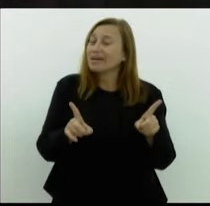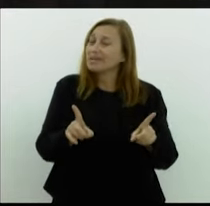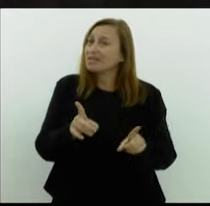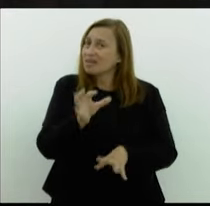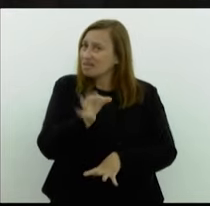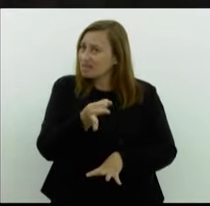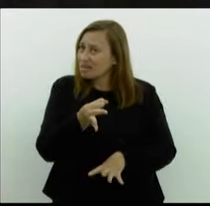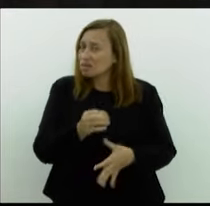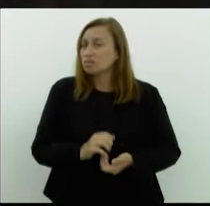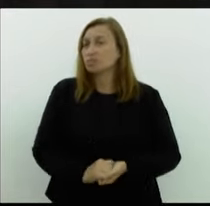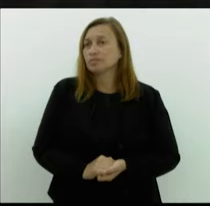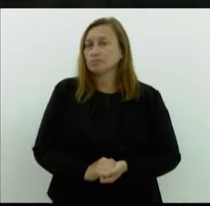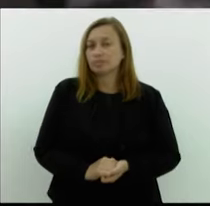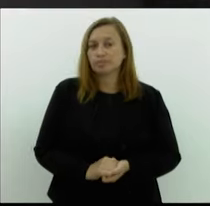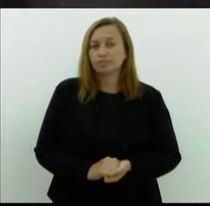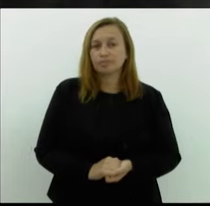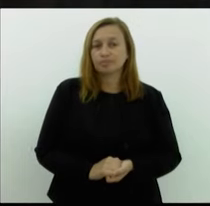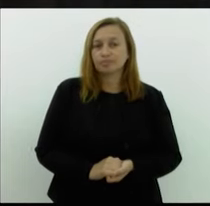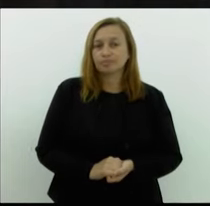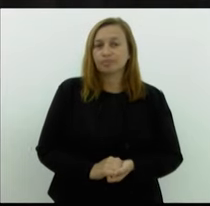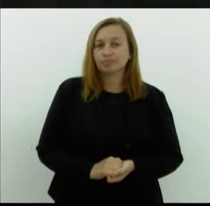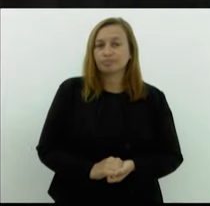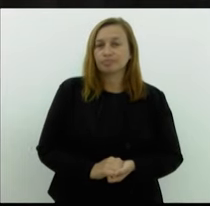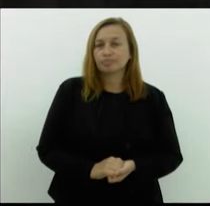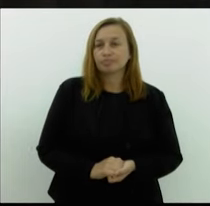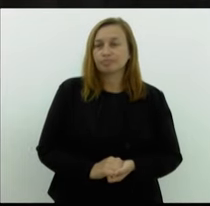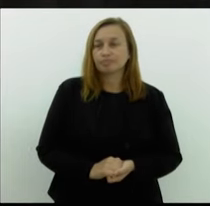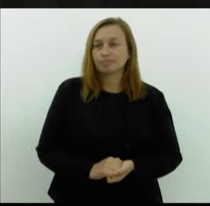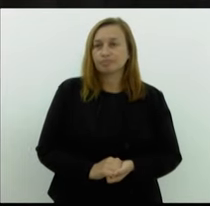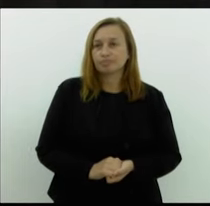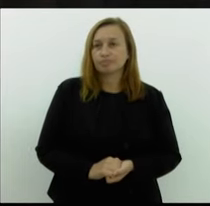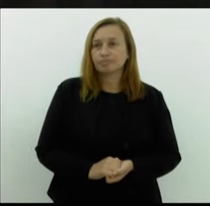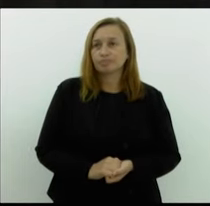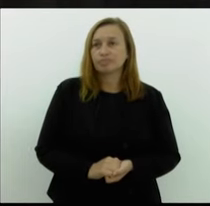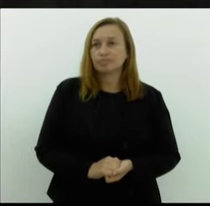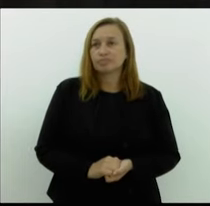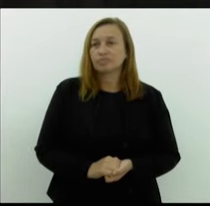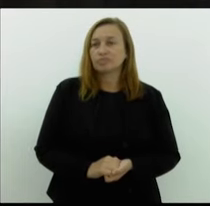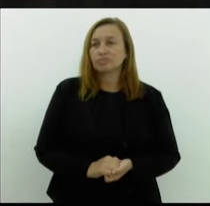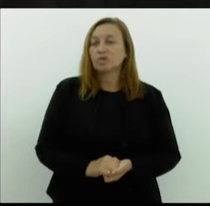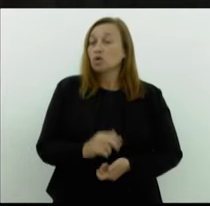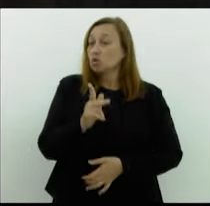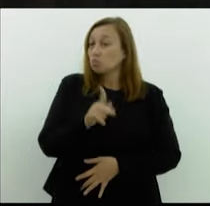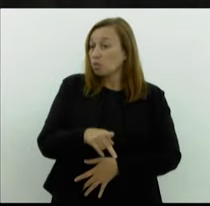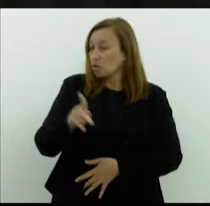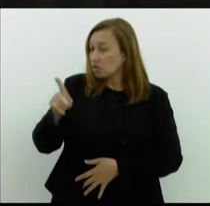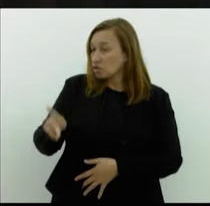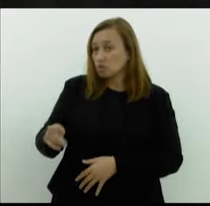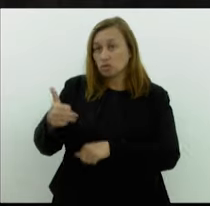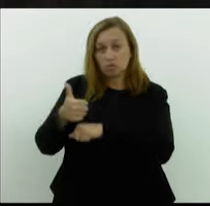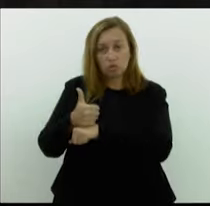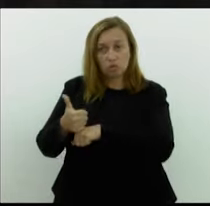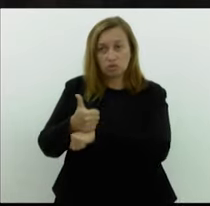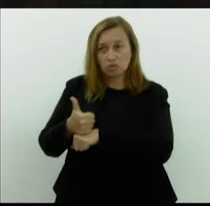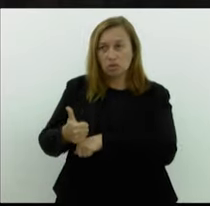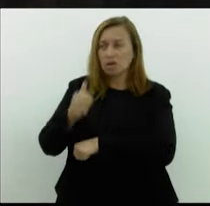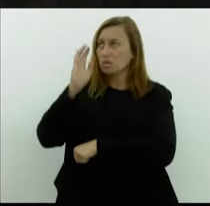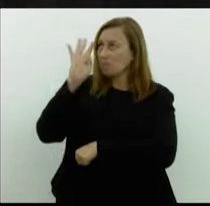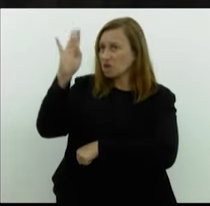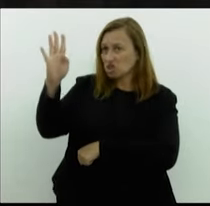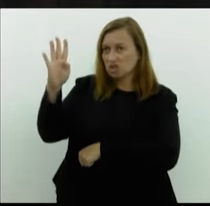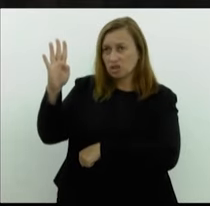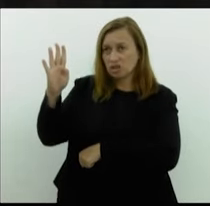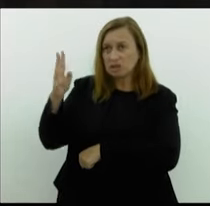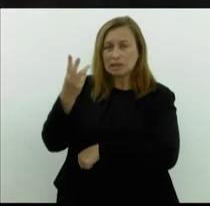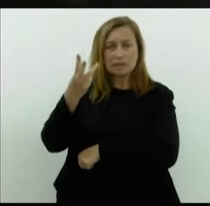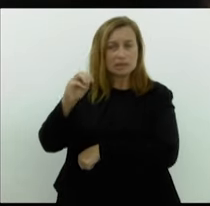justo que aqueles que estão no magistério, imaginemos, são professores de